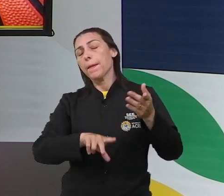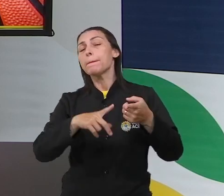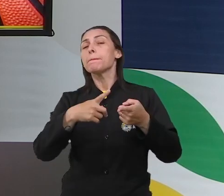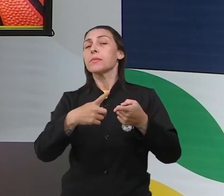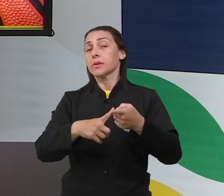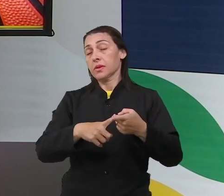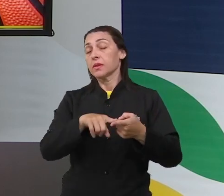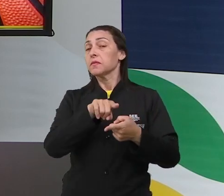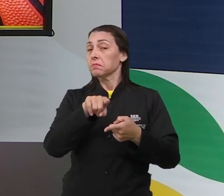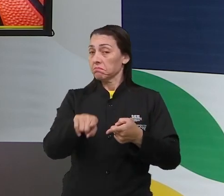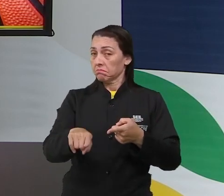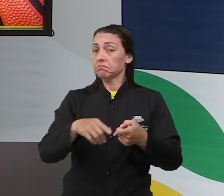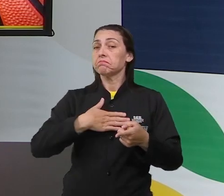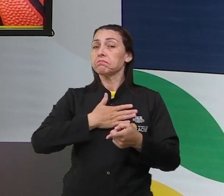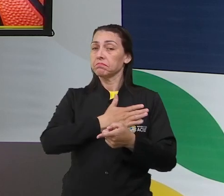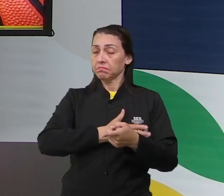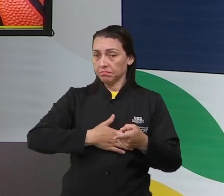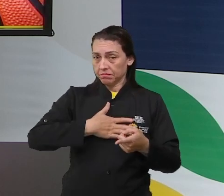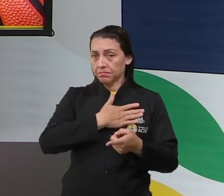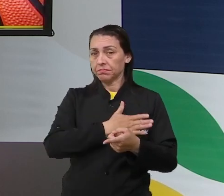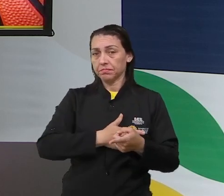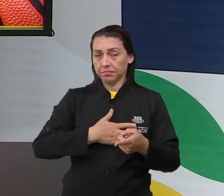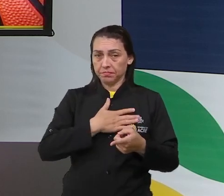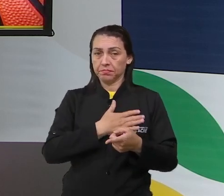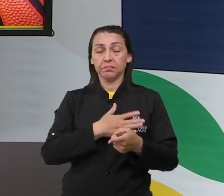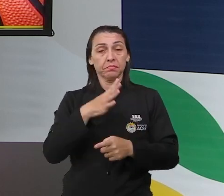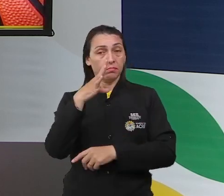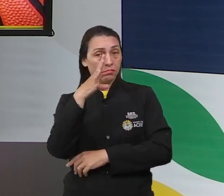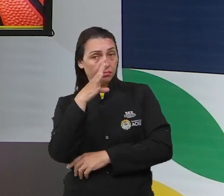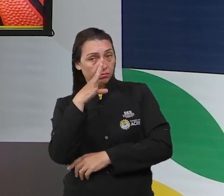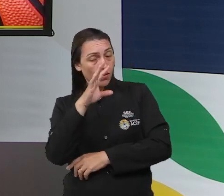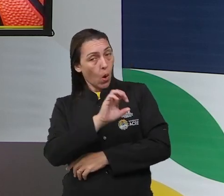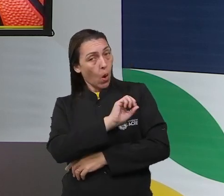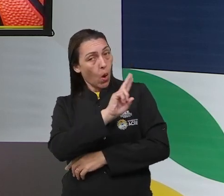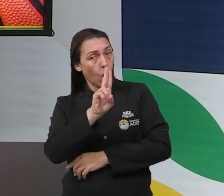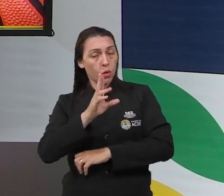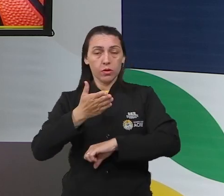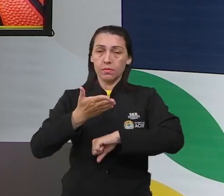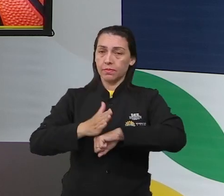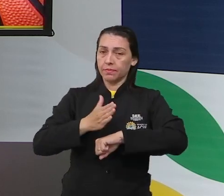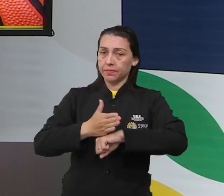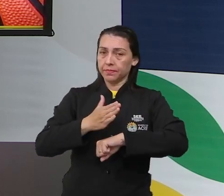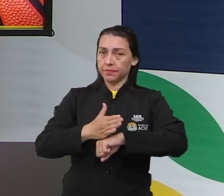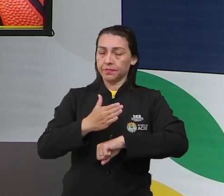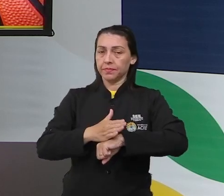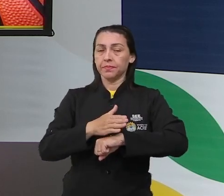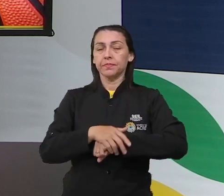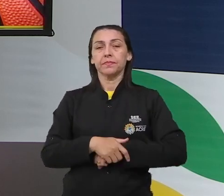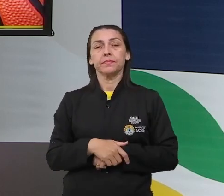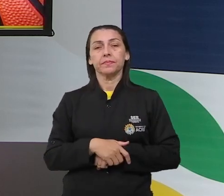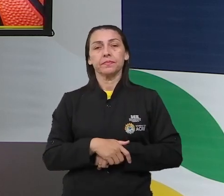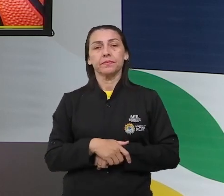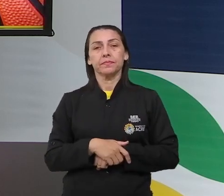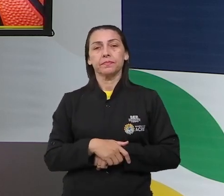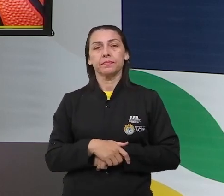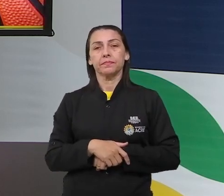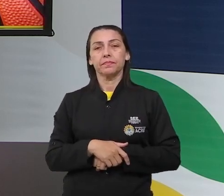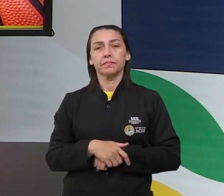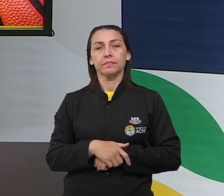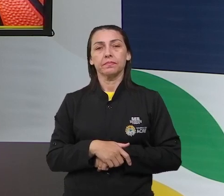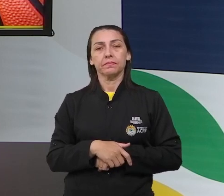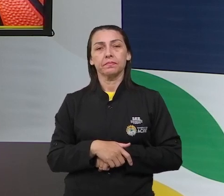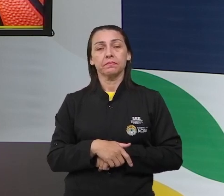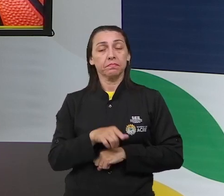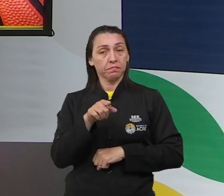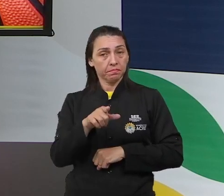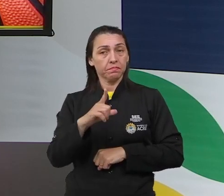ter algum que você deve gostar tanto de assistir ou de praticar. Então, nesse caso, com certeza